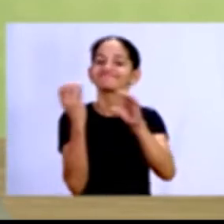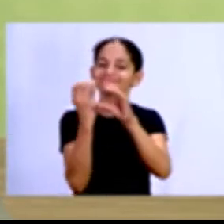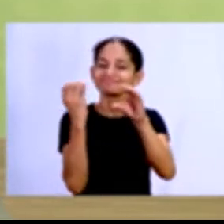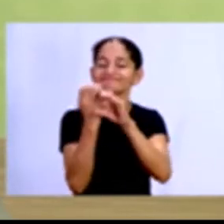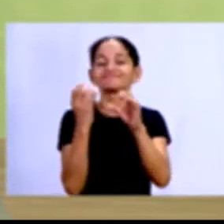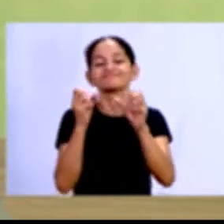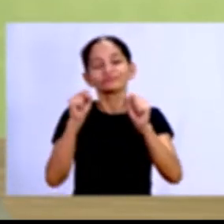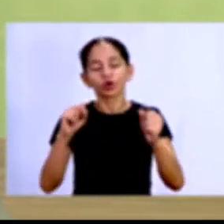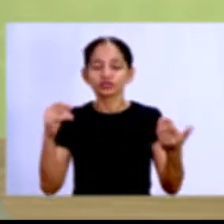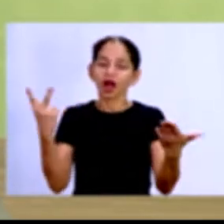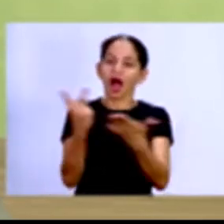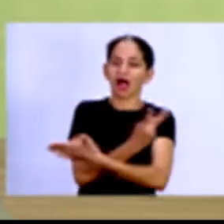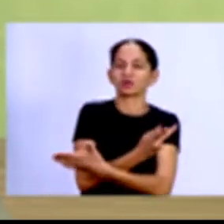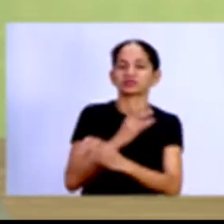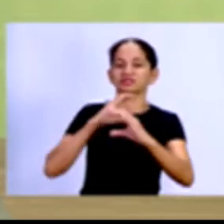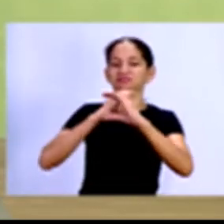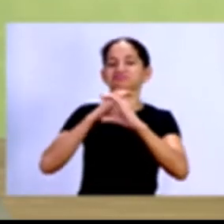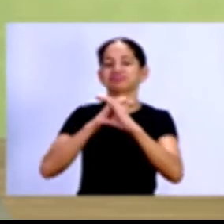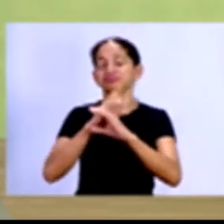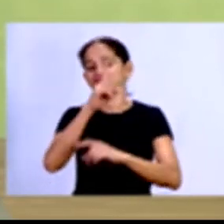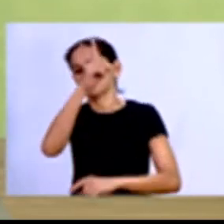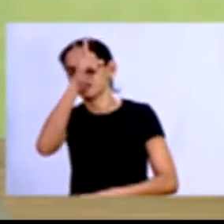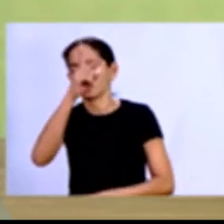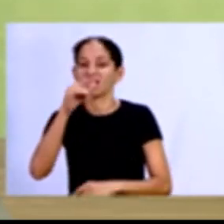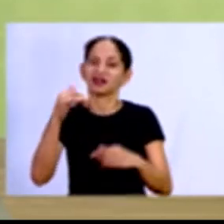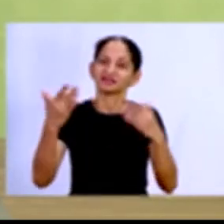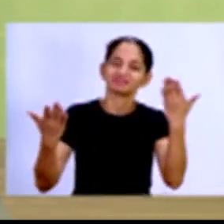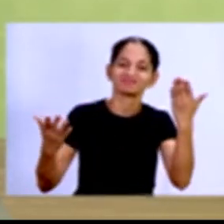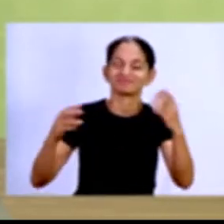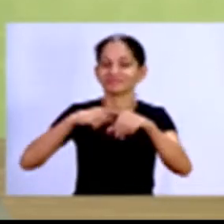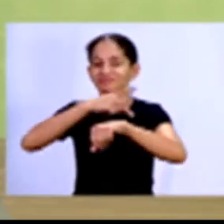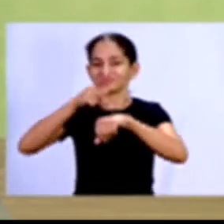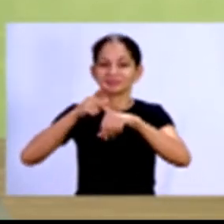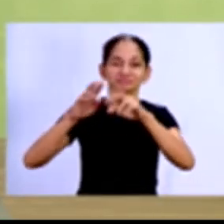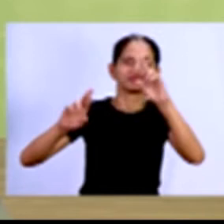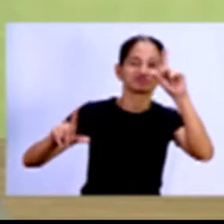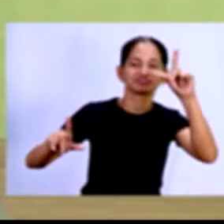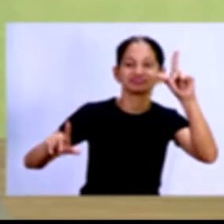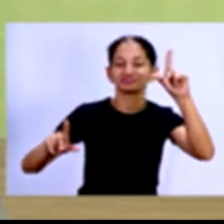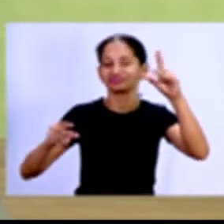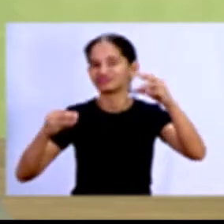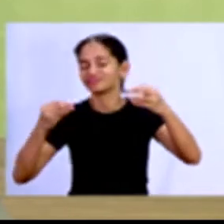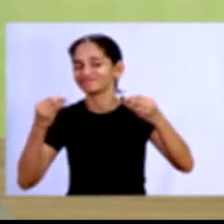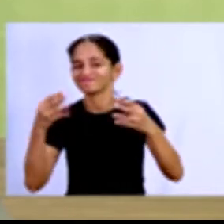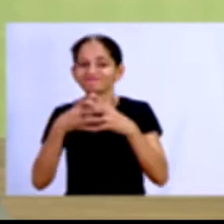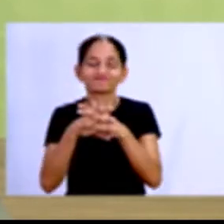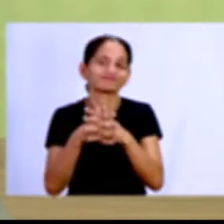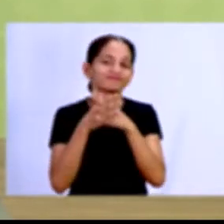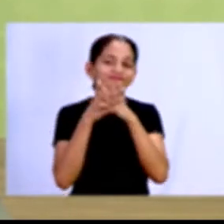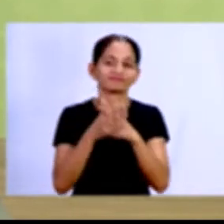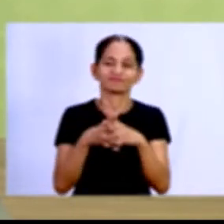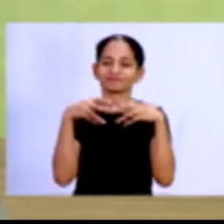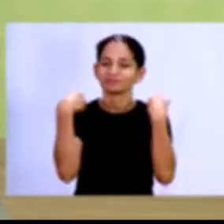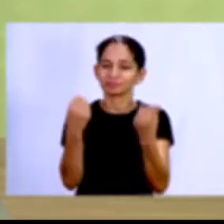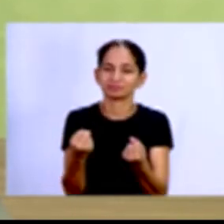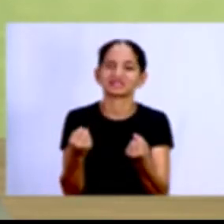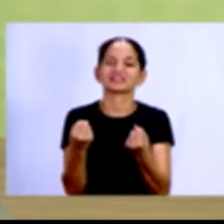seus cidadãos é uma, e quando é entre duas nações diferentes é uma legislação internacional. E